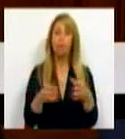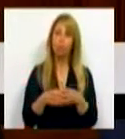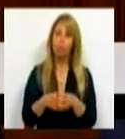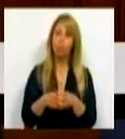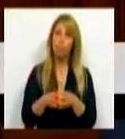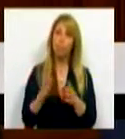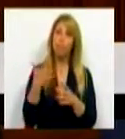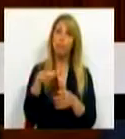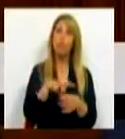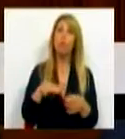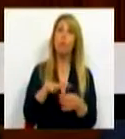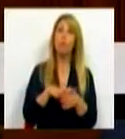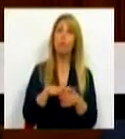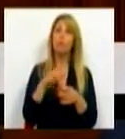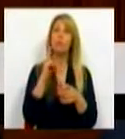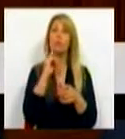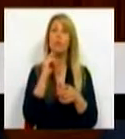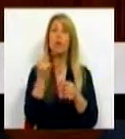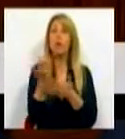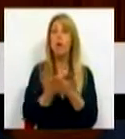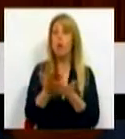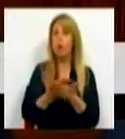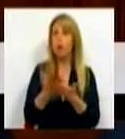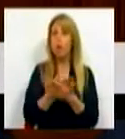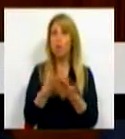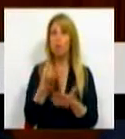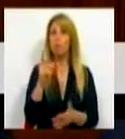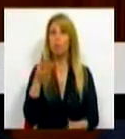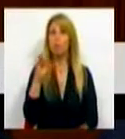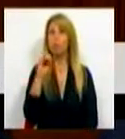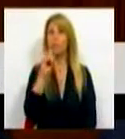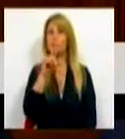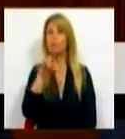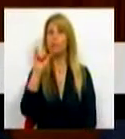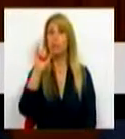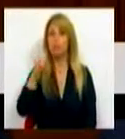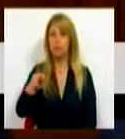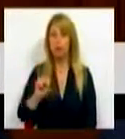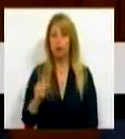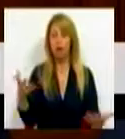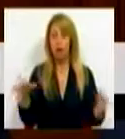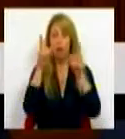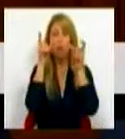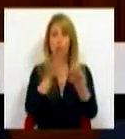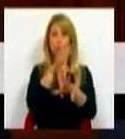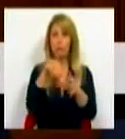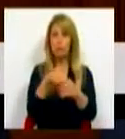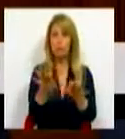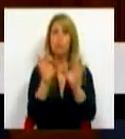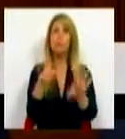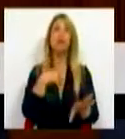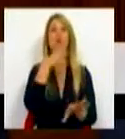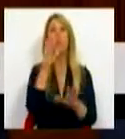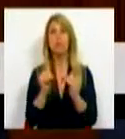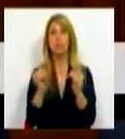no contexto do negócio de cross-selling. Agora, o controle interno, como eu referi, portanto, aos